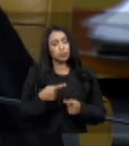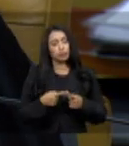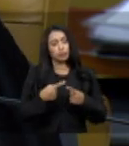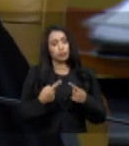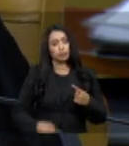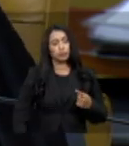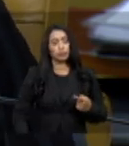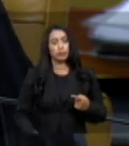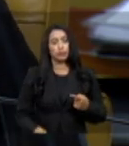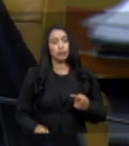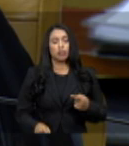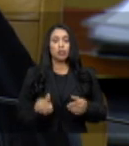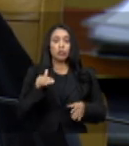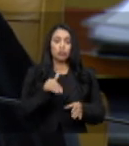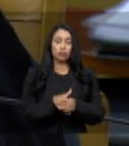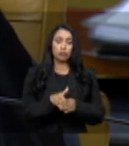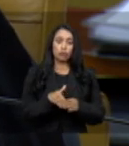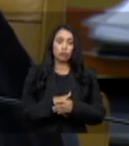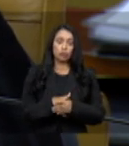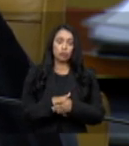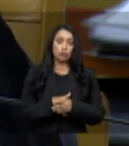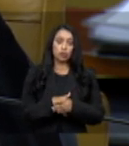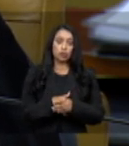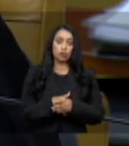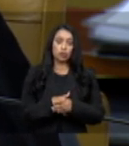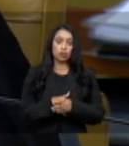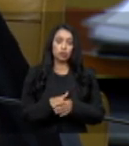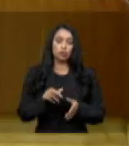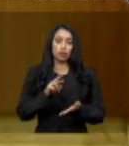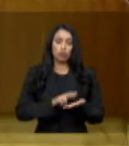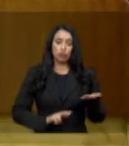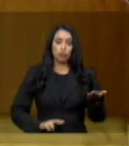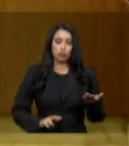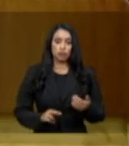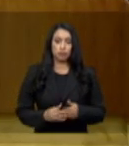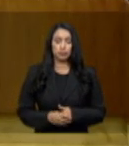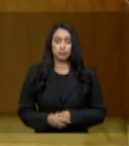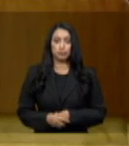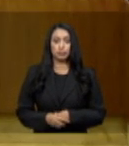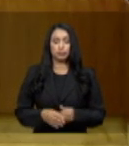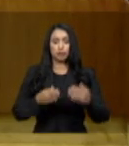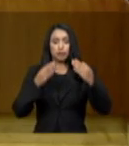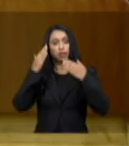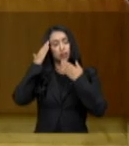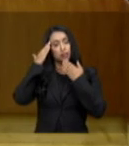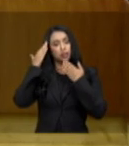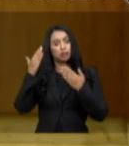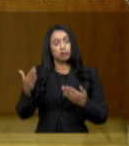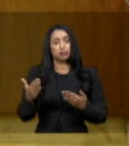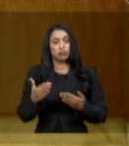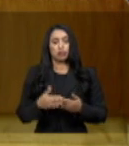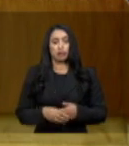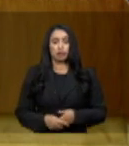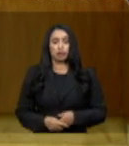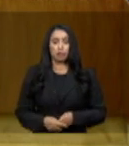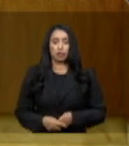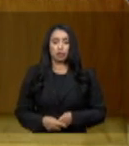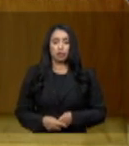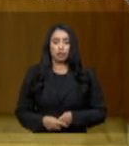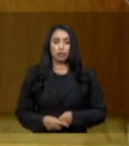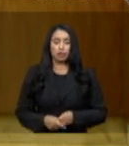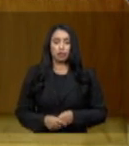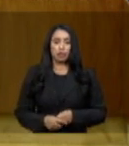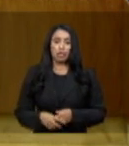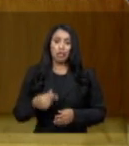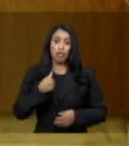manifestados para encaminhar o voto no sentido do relator e agradeço imenso gilmar mente eu fico